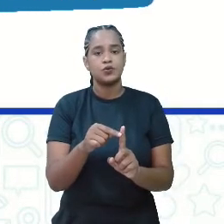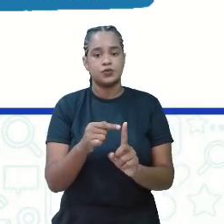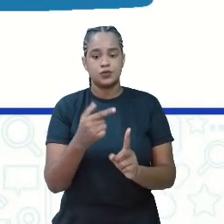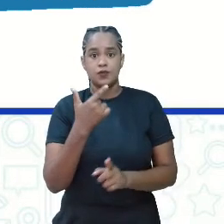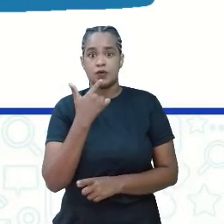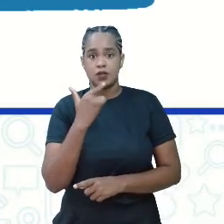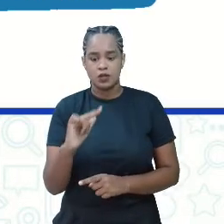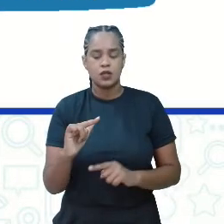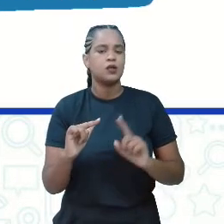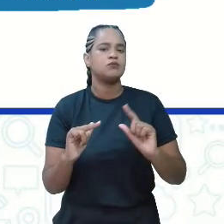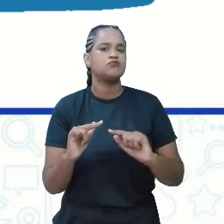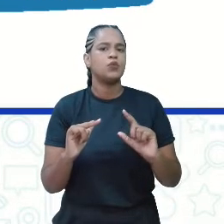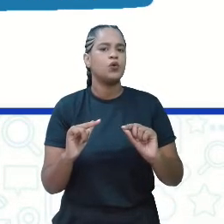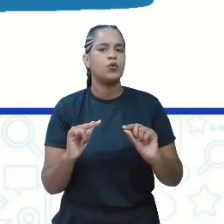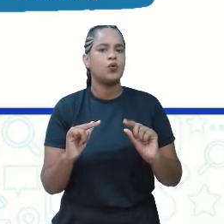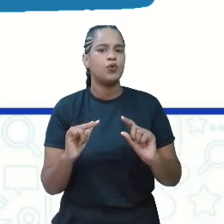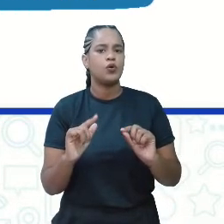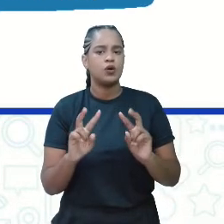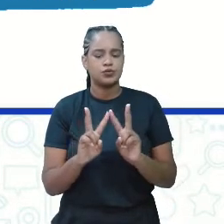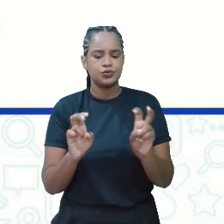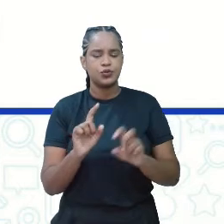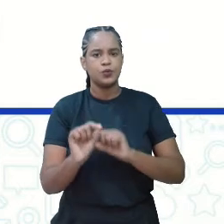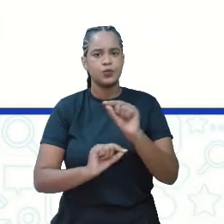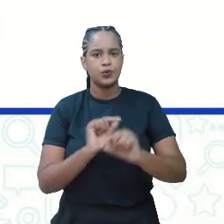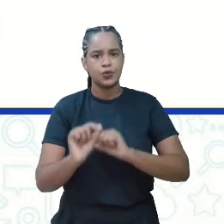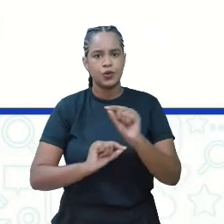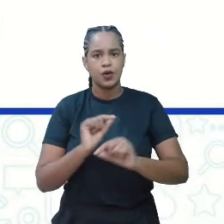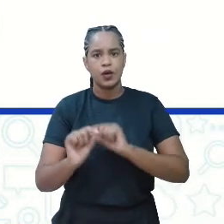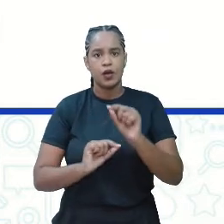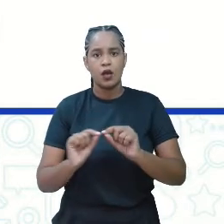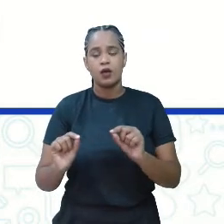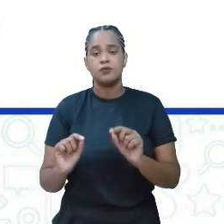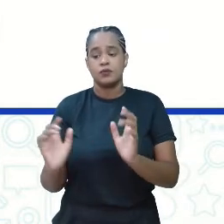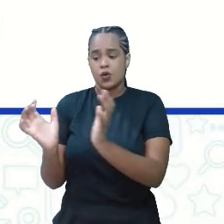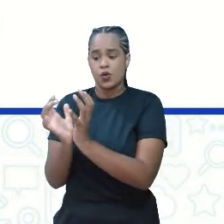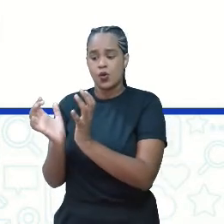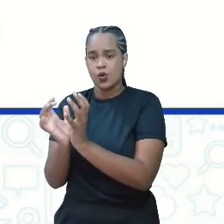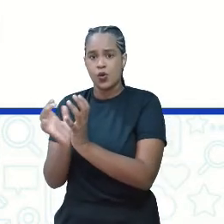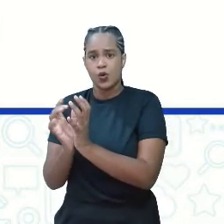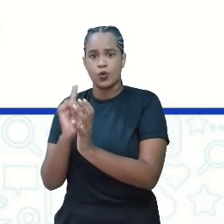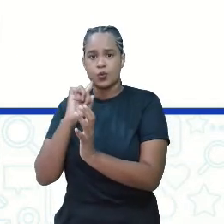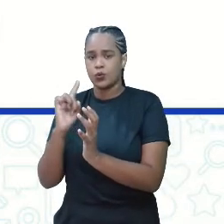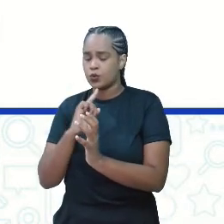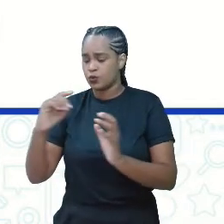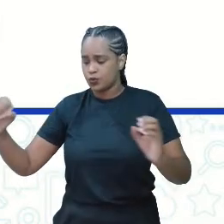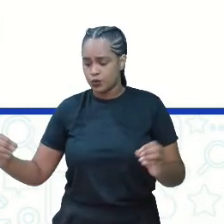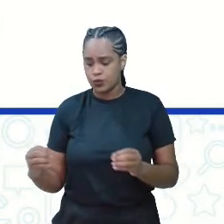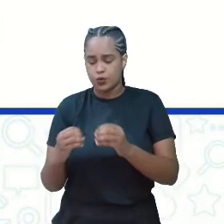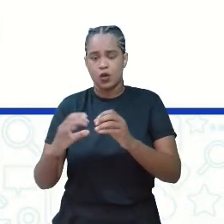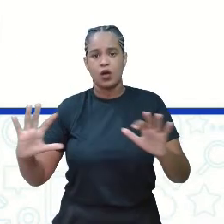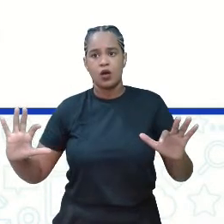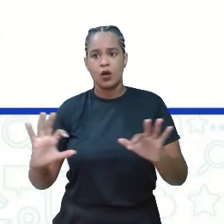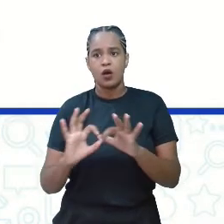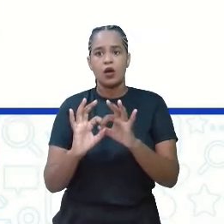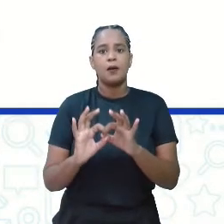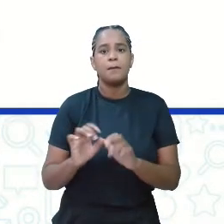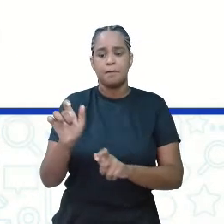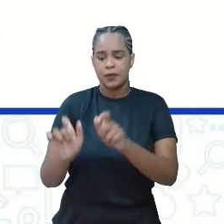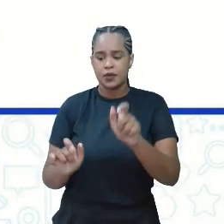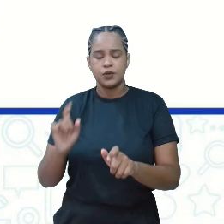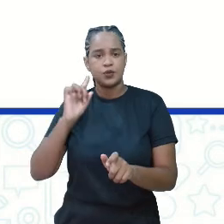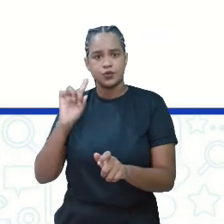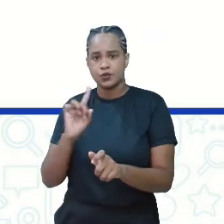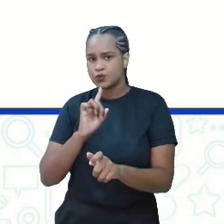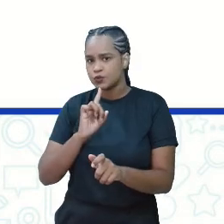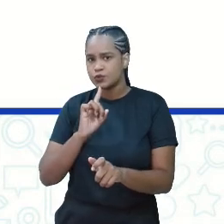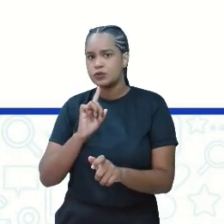língua é a questão aí de aproximar, de fazer com que essas pessoas, né, que apresentam a